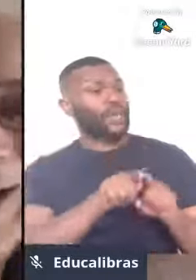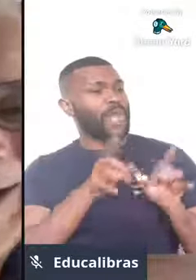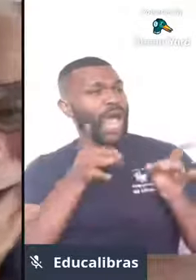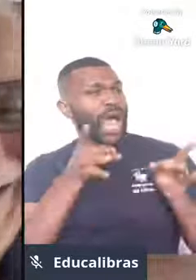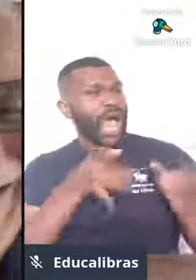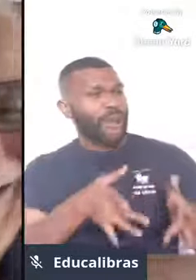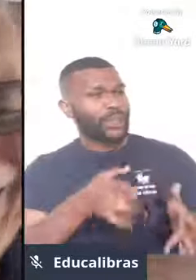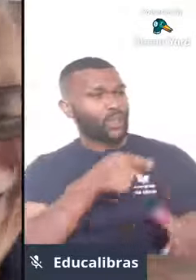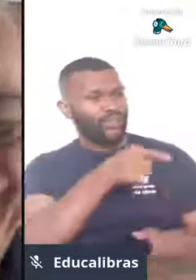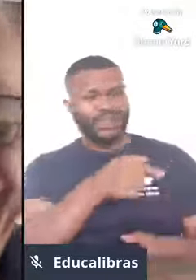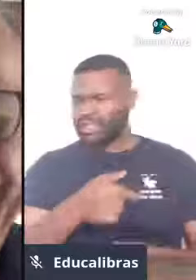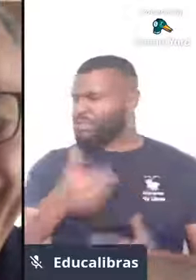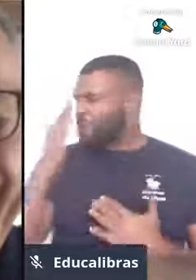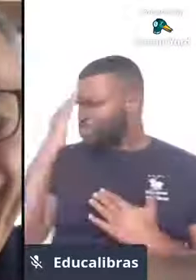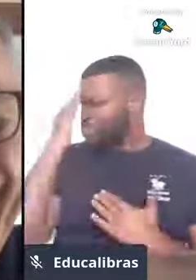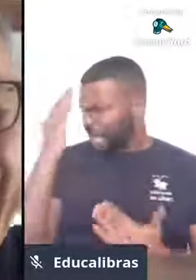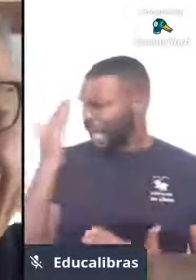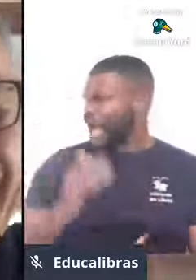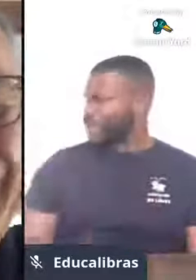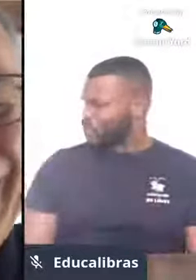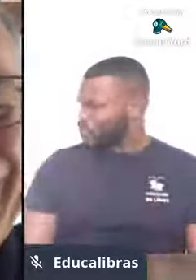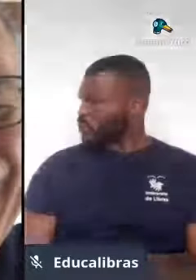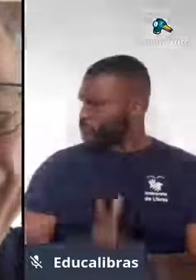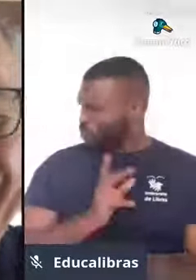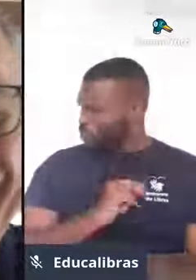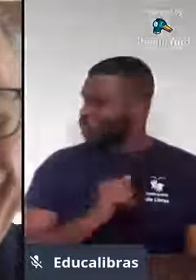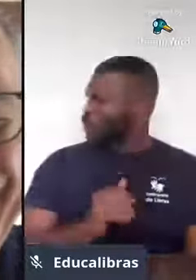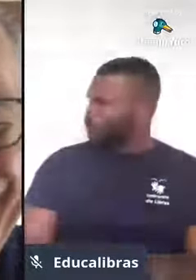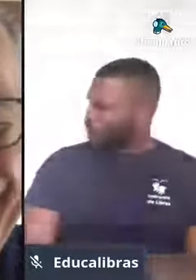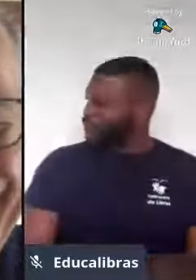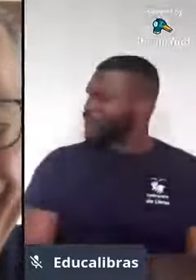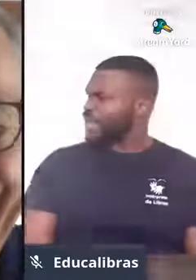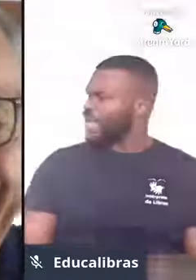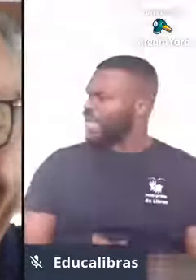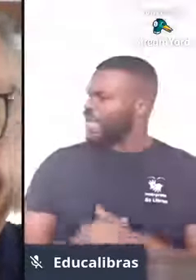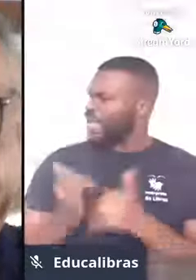Poxa vida, que energia.